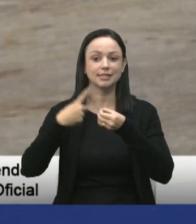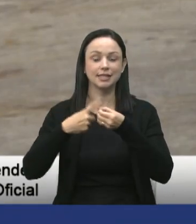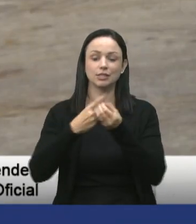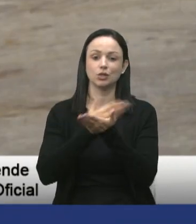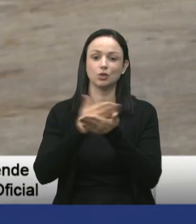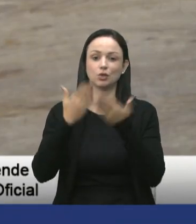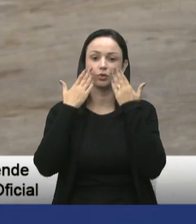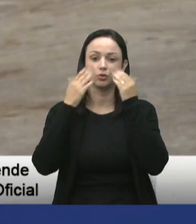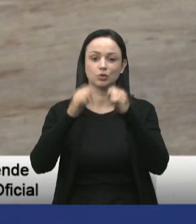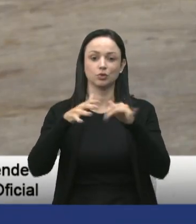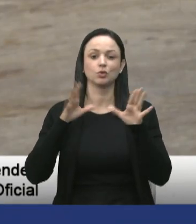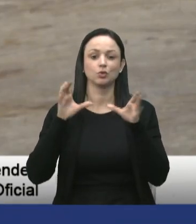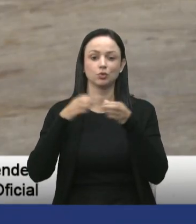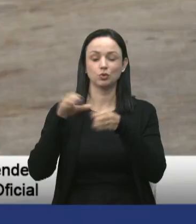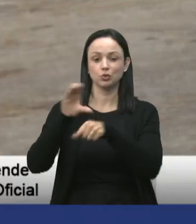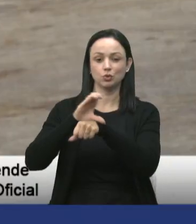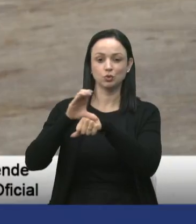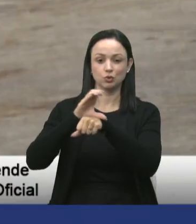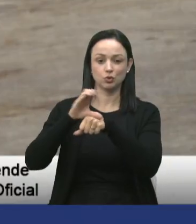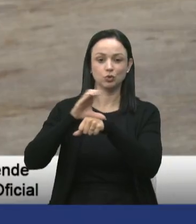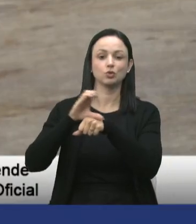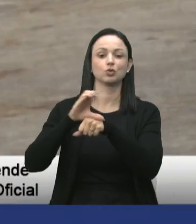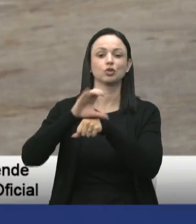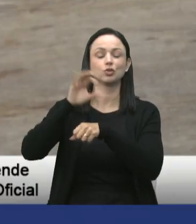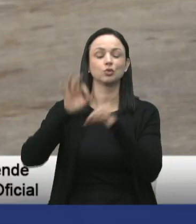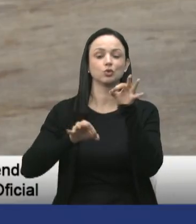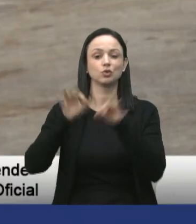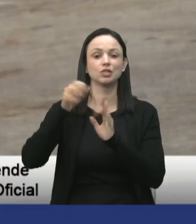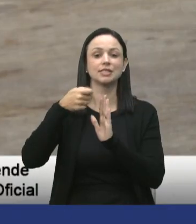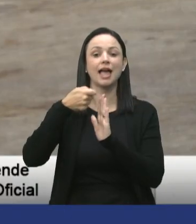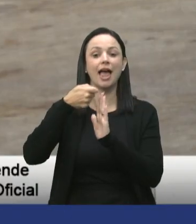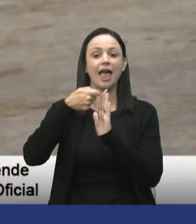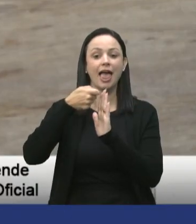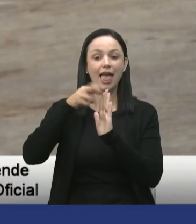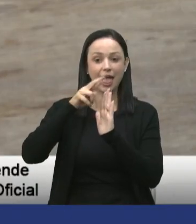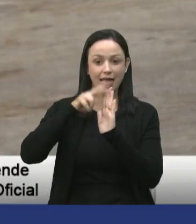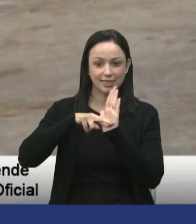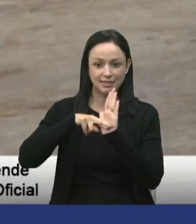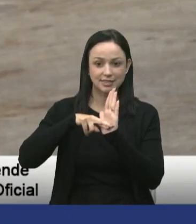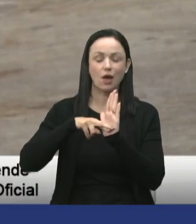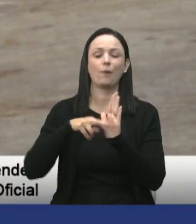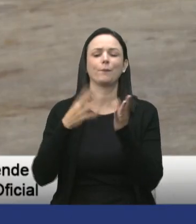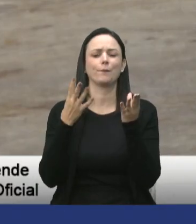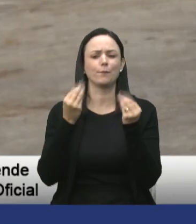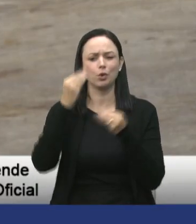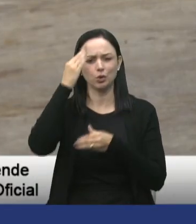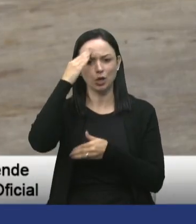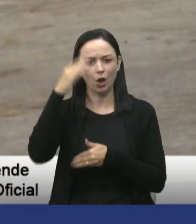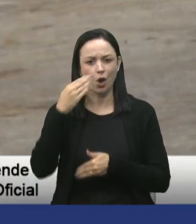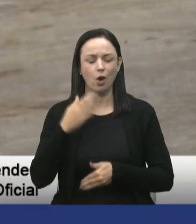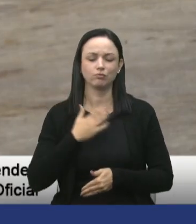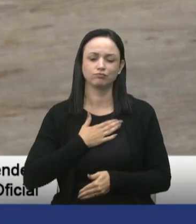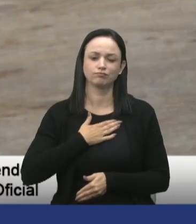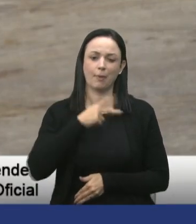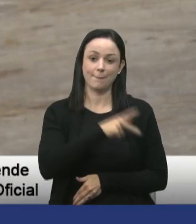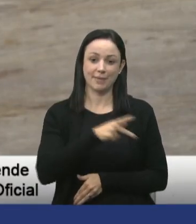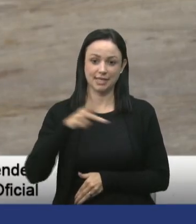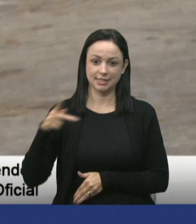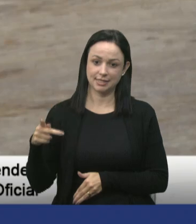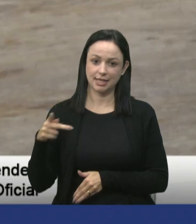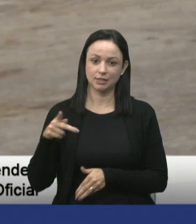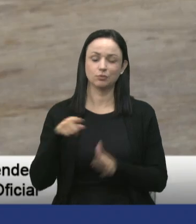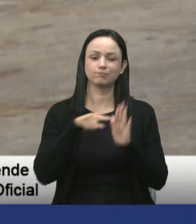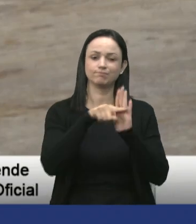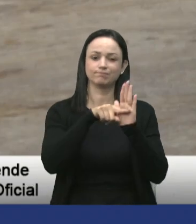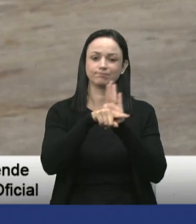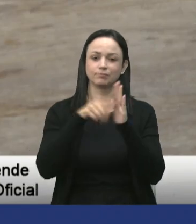audiência pública da Comissão de Constituição, Justiça e Redação, da qual, com muita honra, eu presido, referente à consulta pública